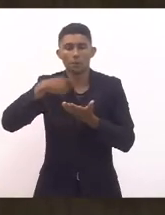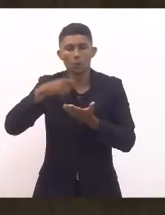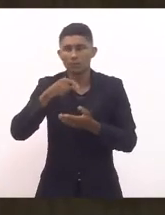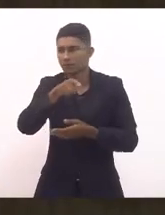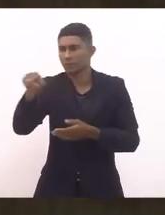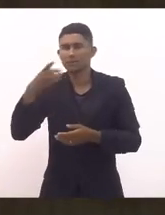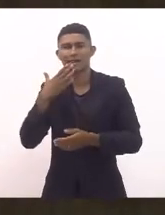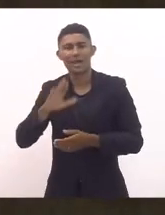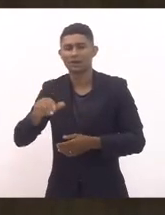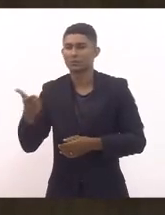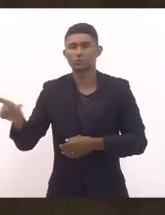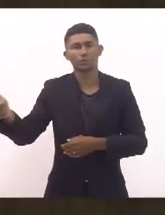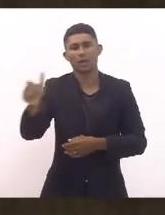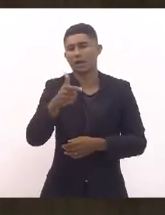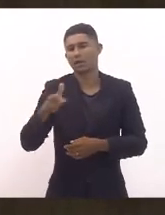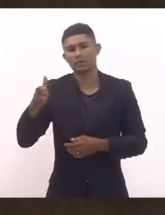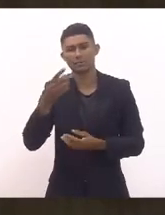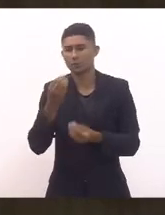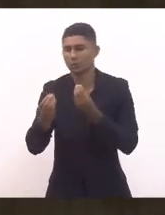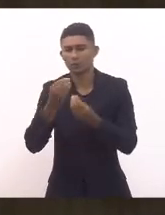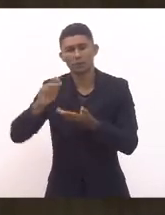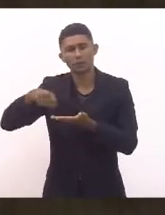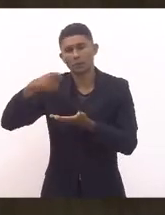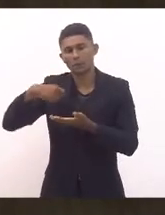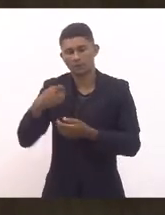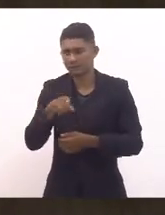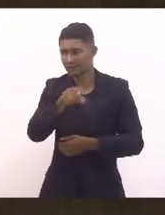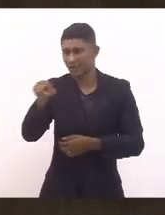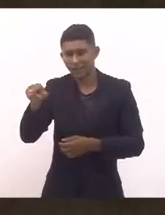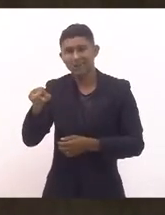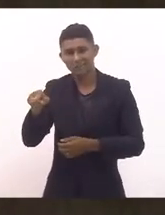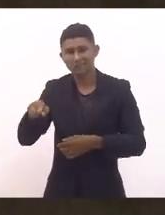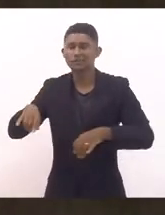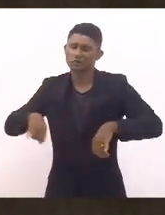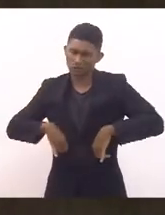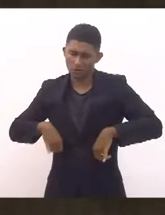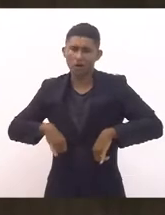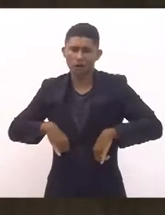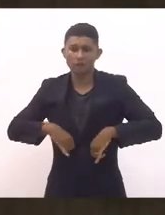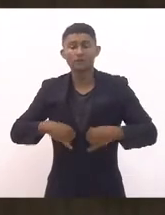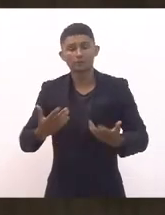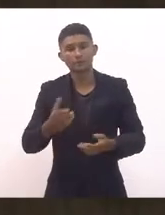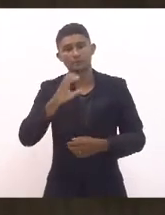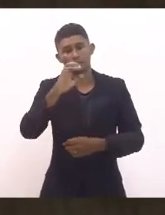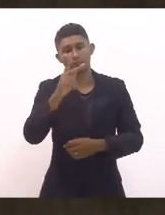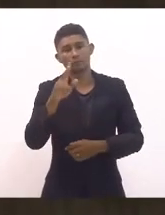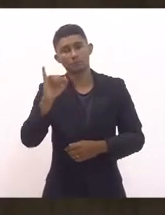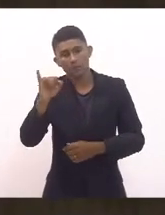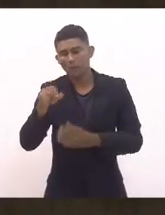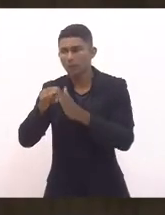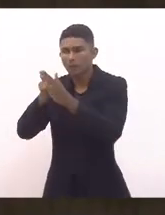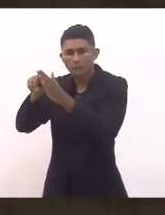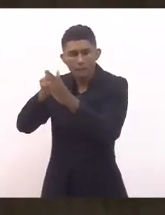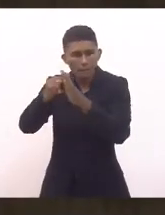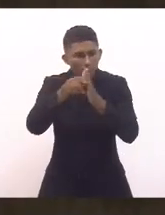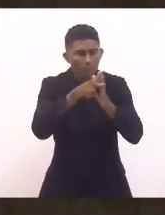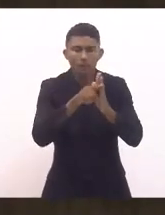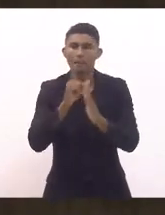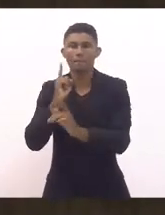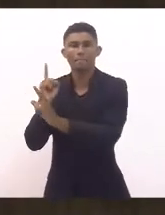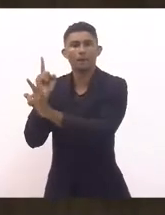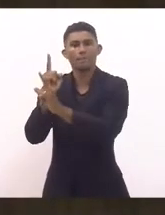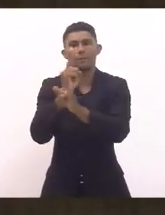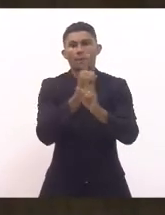crianças submetidas a uma situação subhumana. Então, essa CPI também pôde trazer e humanizar